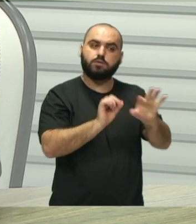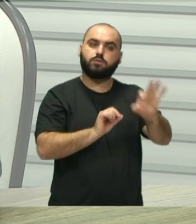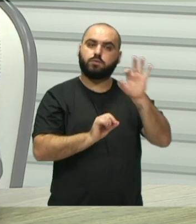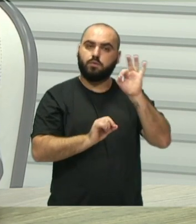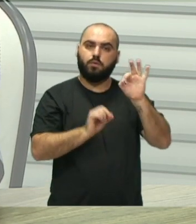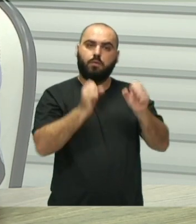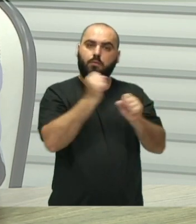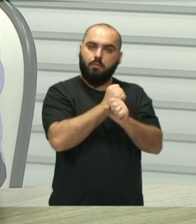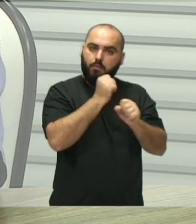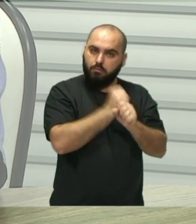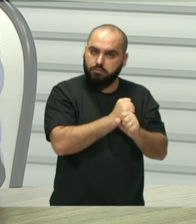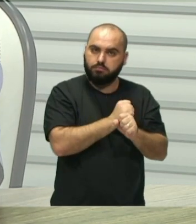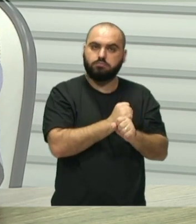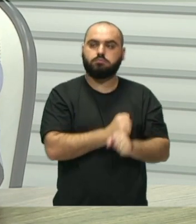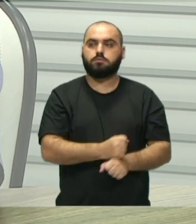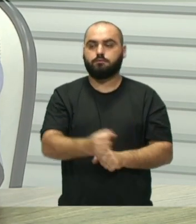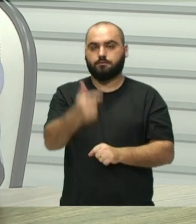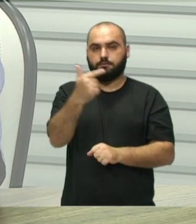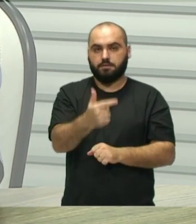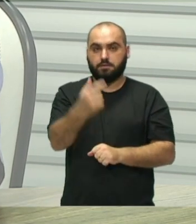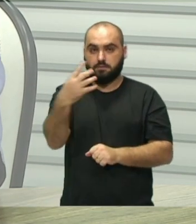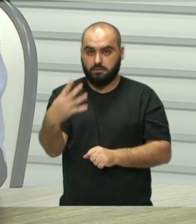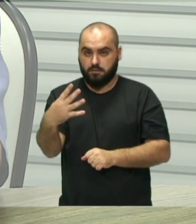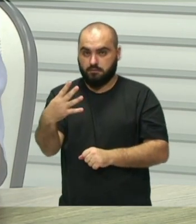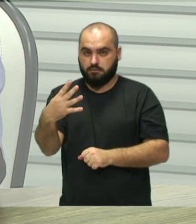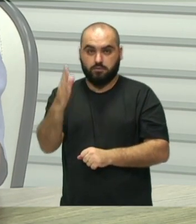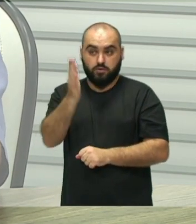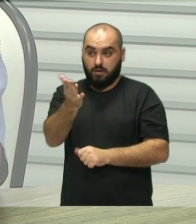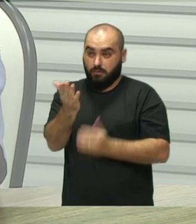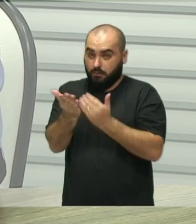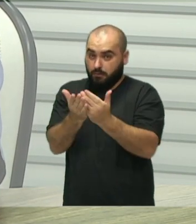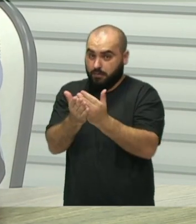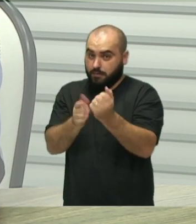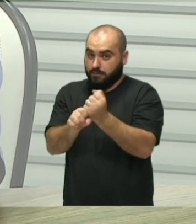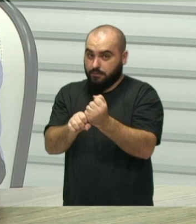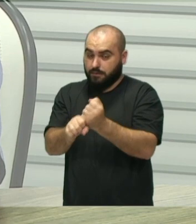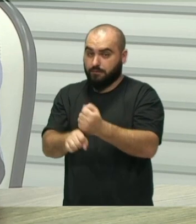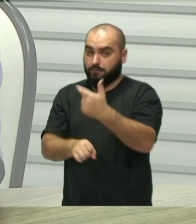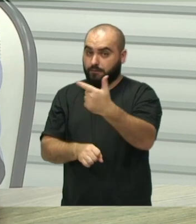das obras. Em 2024, no primeiro semestre,